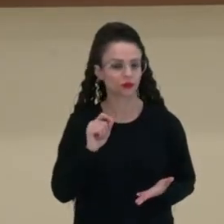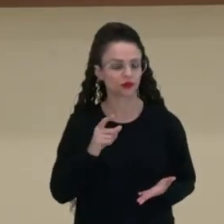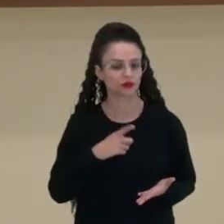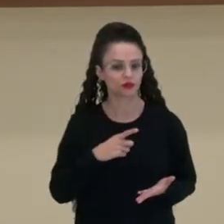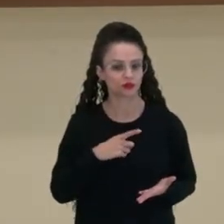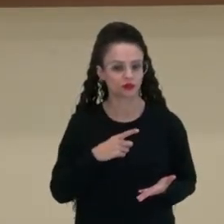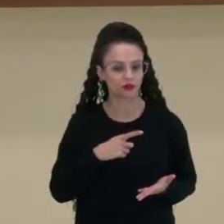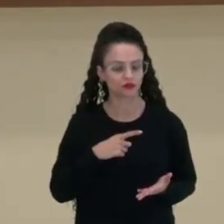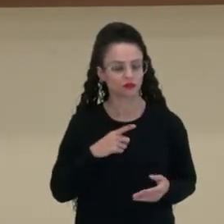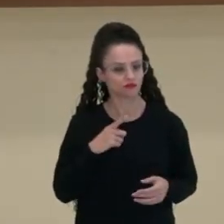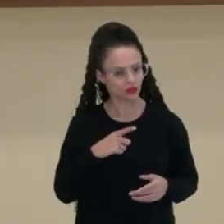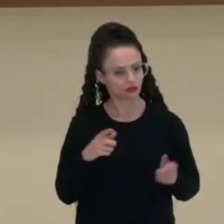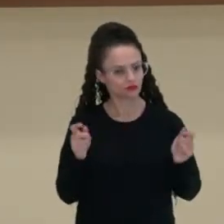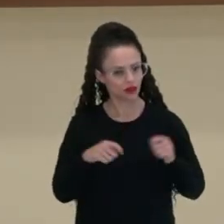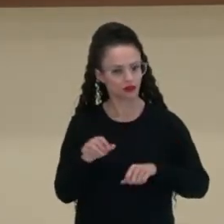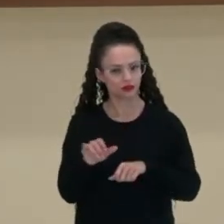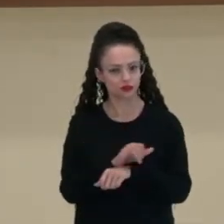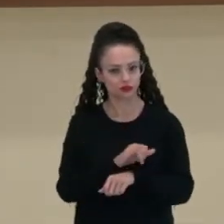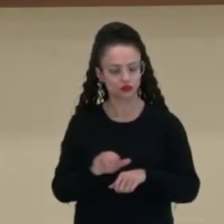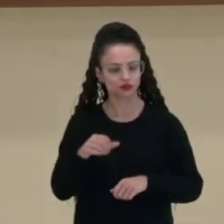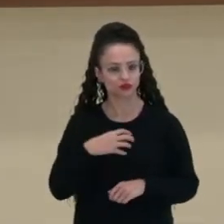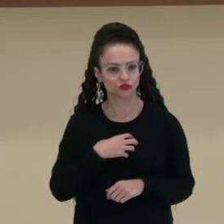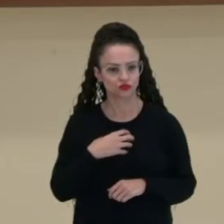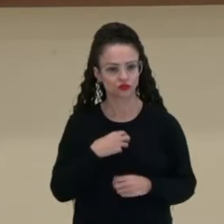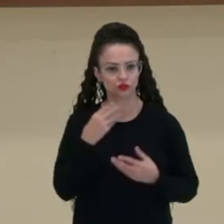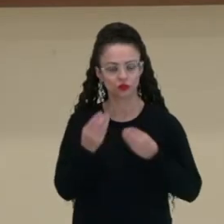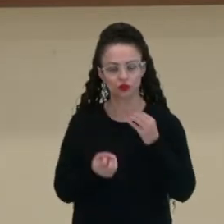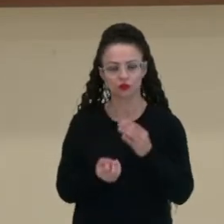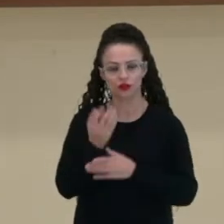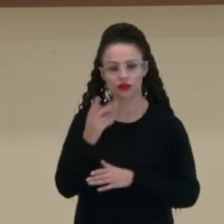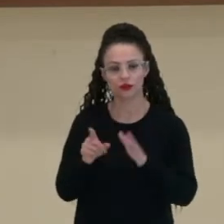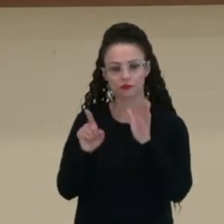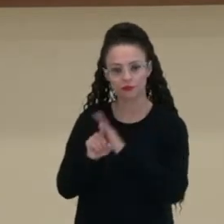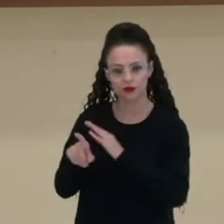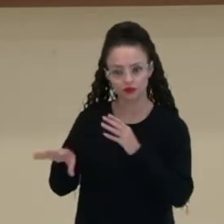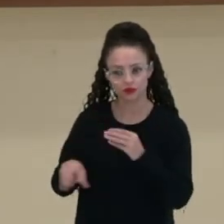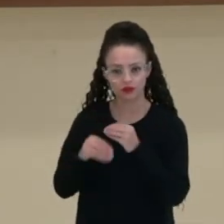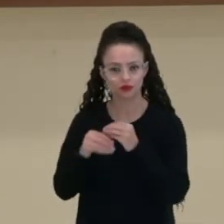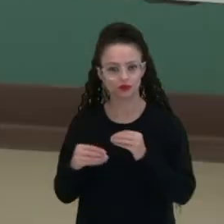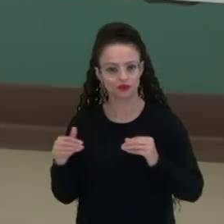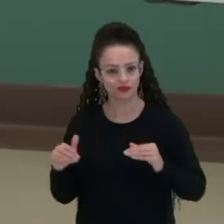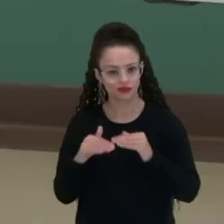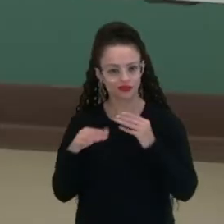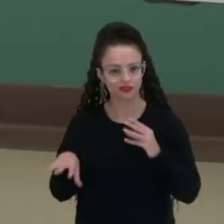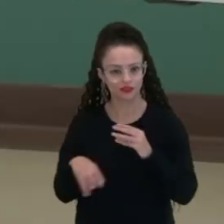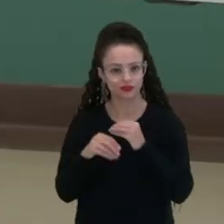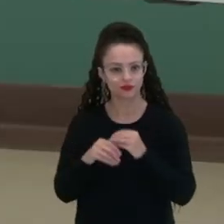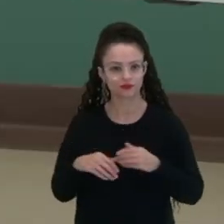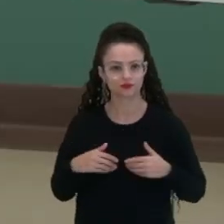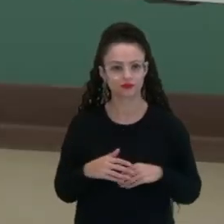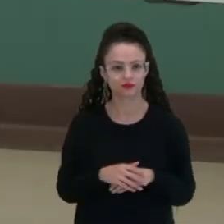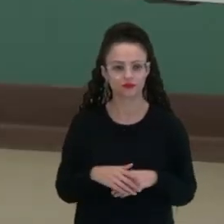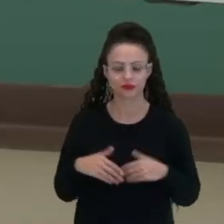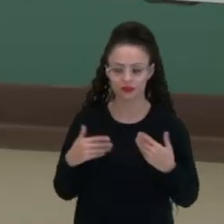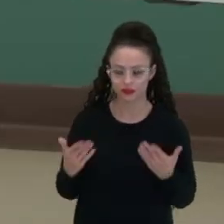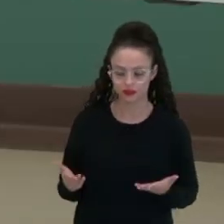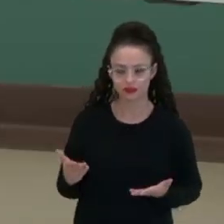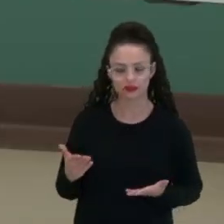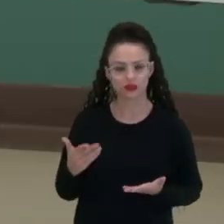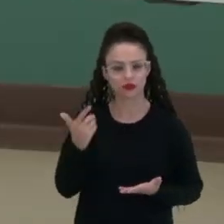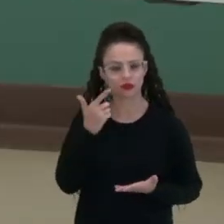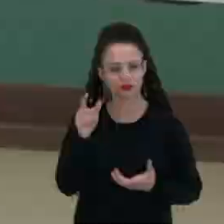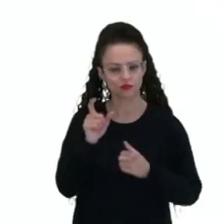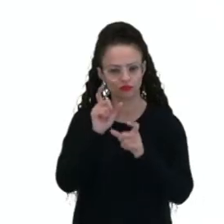Um subsídio, né? Uma maneira de criar a pergunta engajada. Então, eu começo assim, ó. Então, em